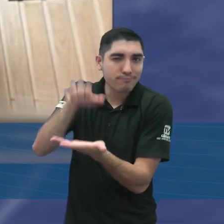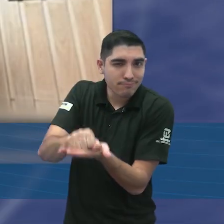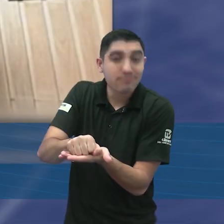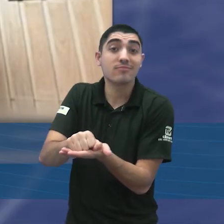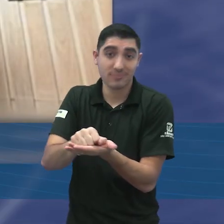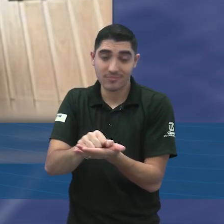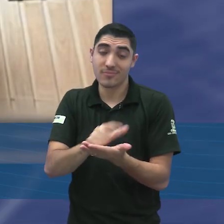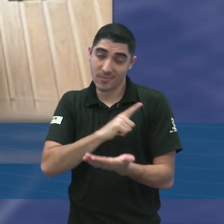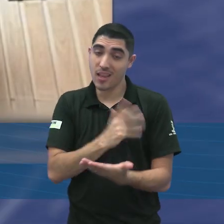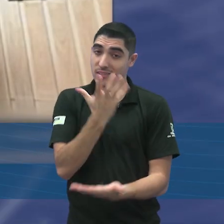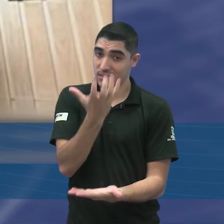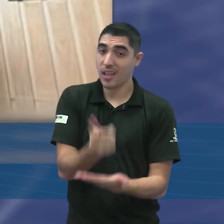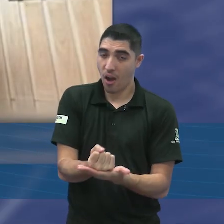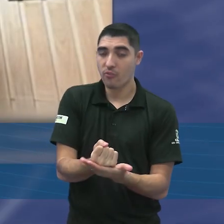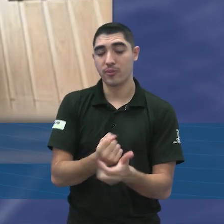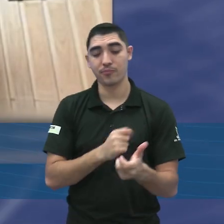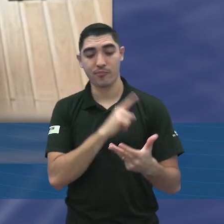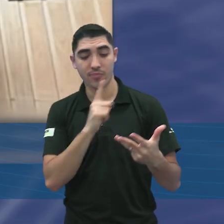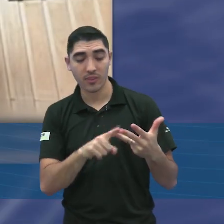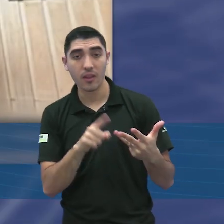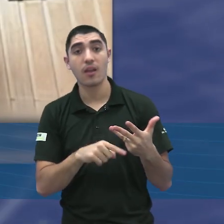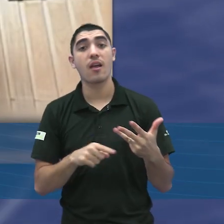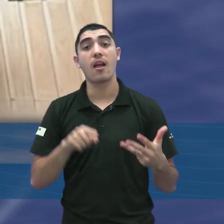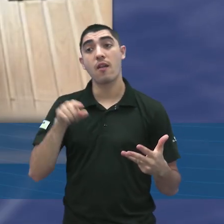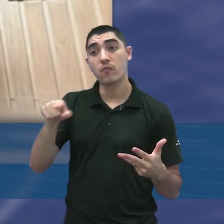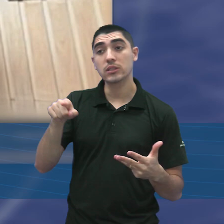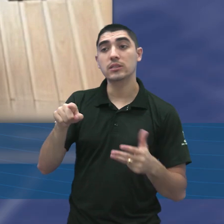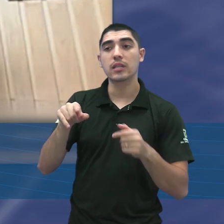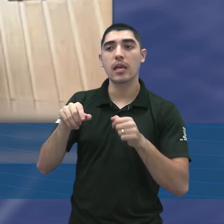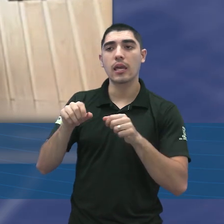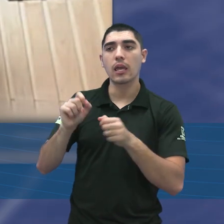ficar ali registrado seus dados do seu login, seu carrinho de